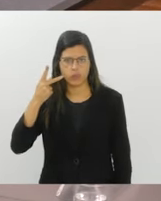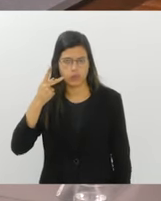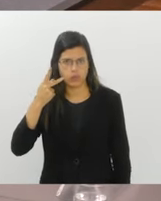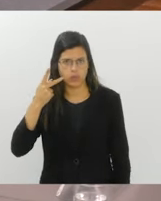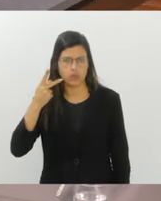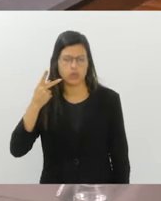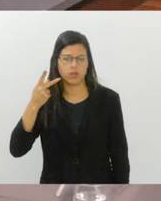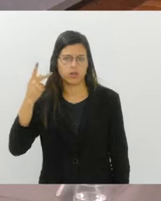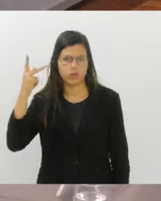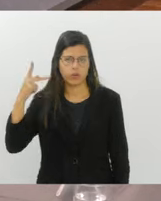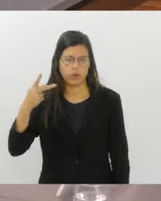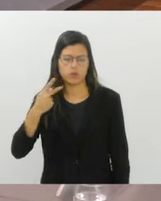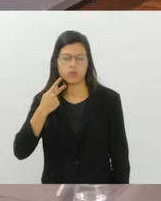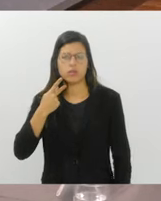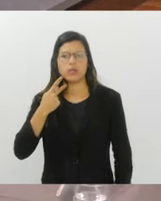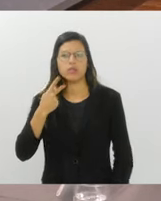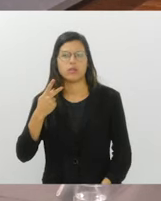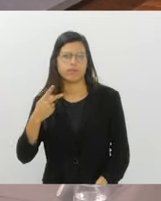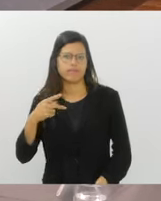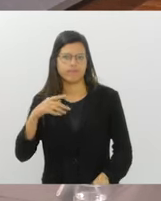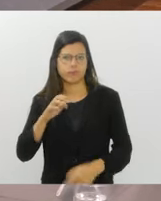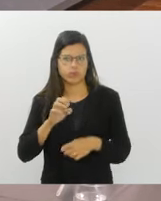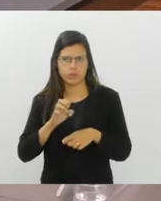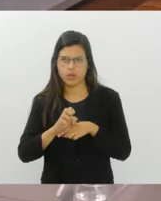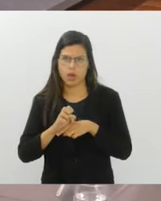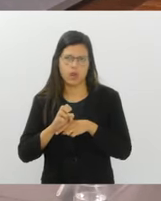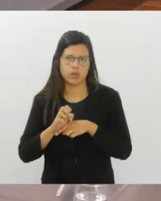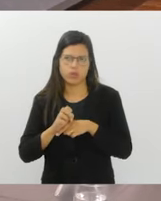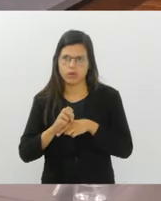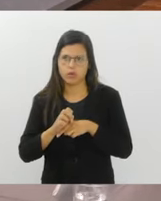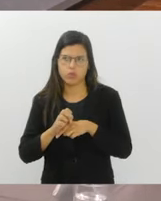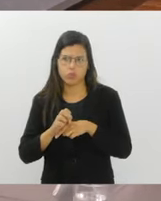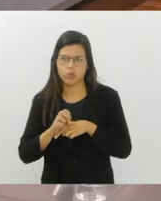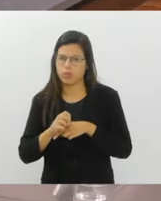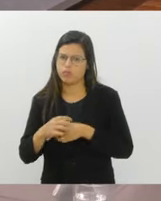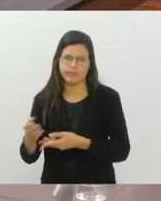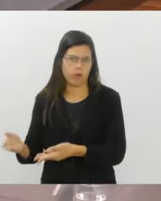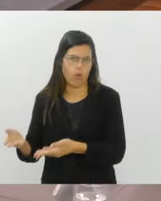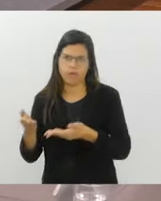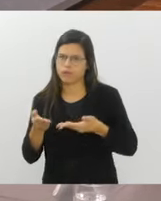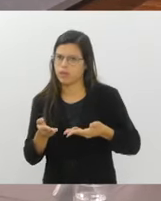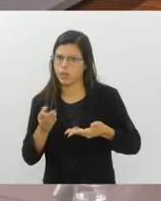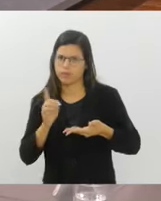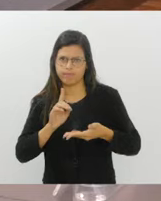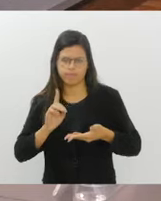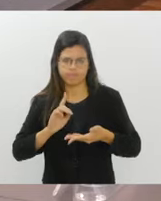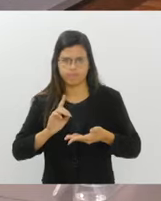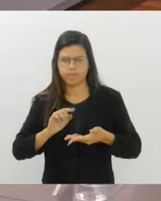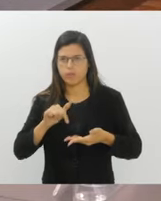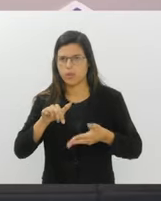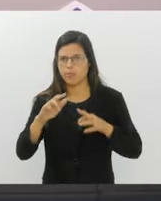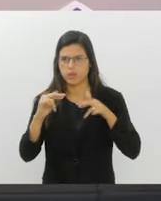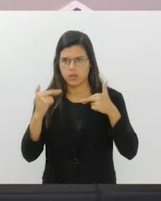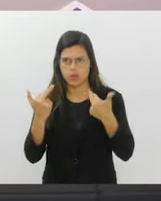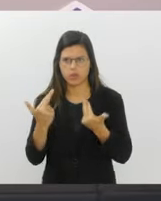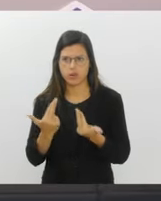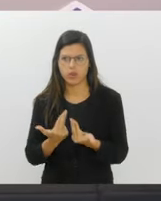Estado, que não está presente nem foi convidada para essa reunião.